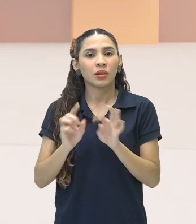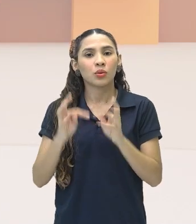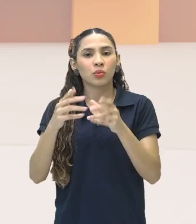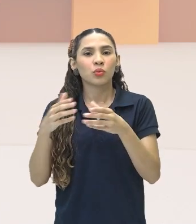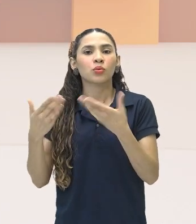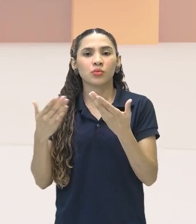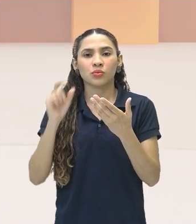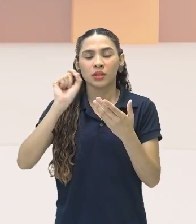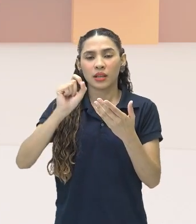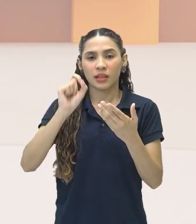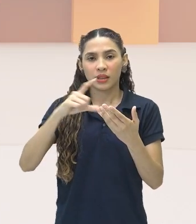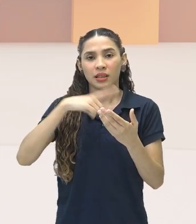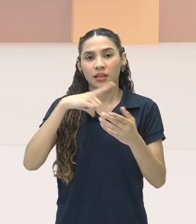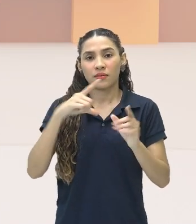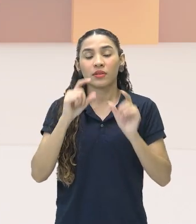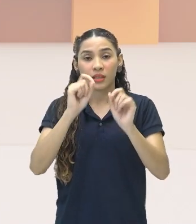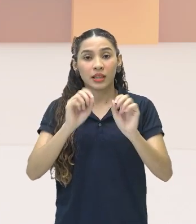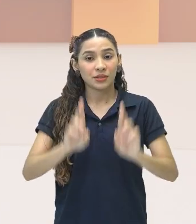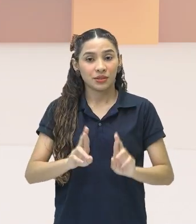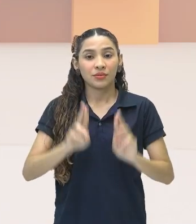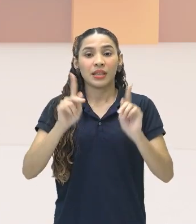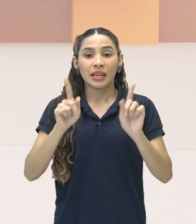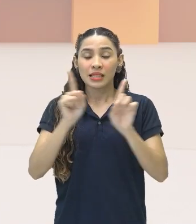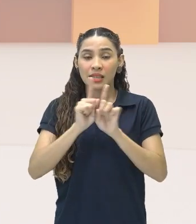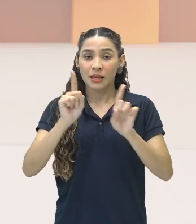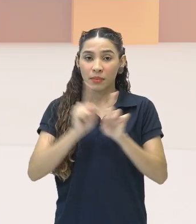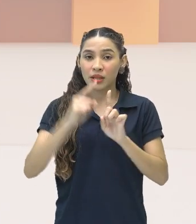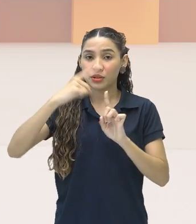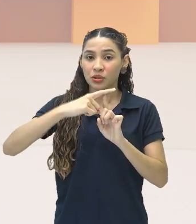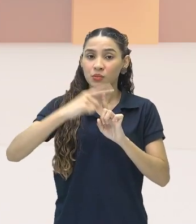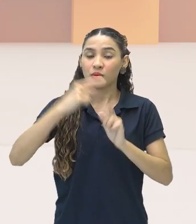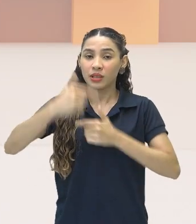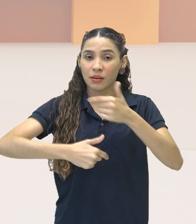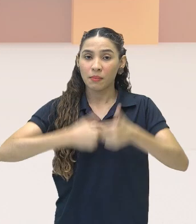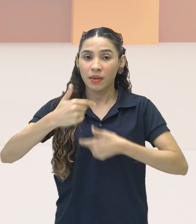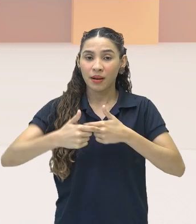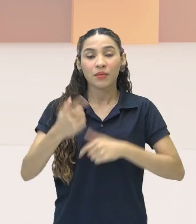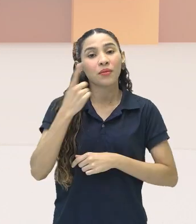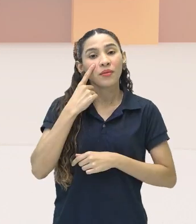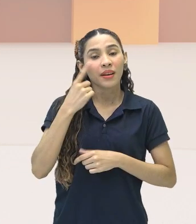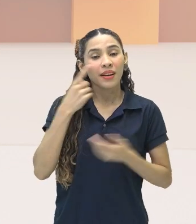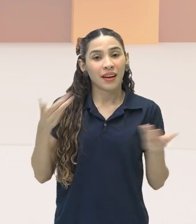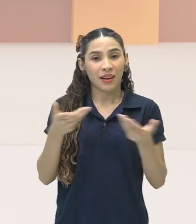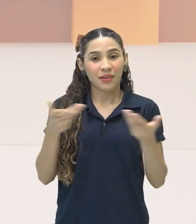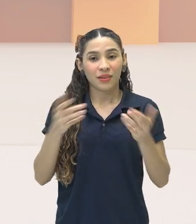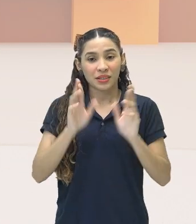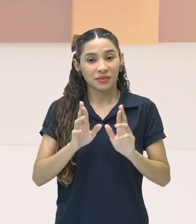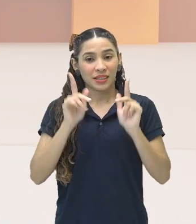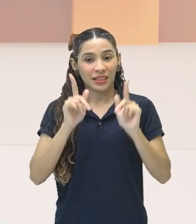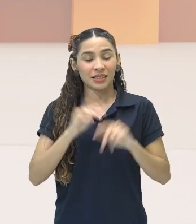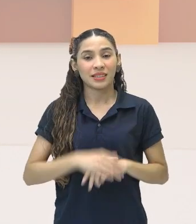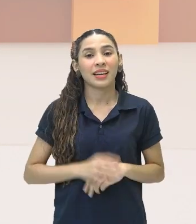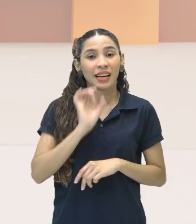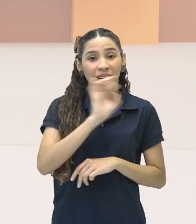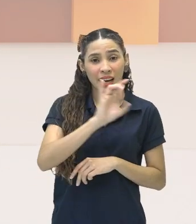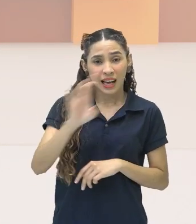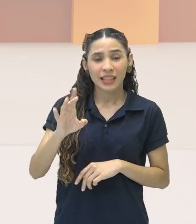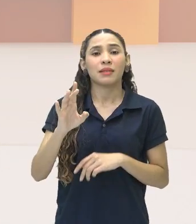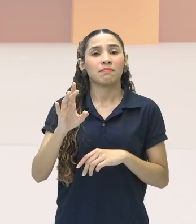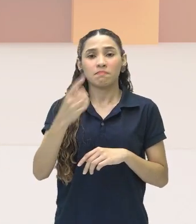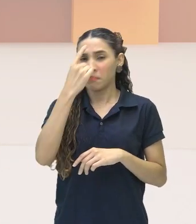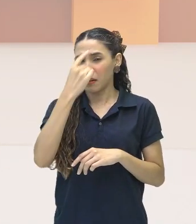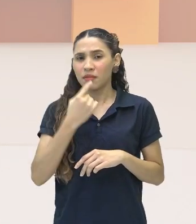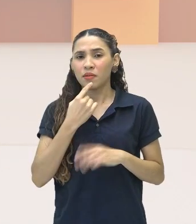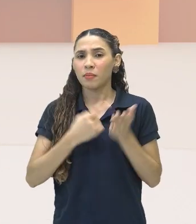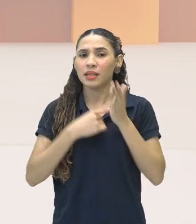trouxeram o quê? Muitas diferenças nas formas de trabalho. Vamos ver um pouquinho essas diferenças, porque cada um trouxe um pouquinho de